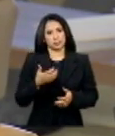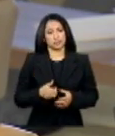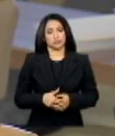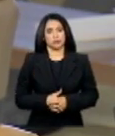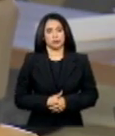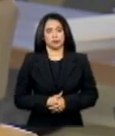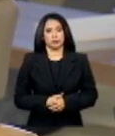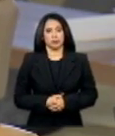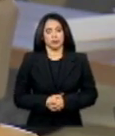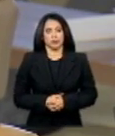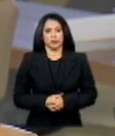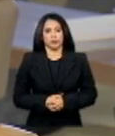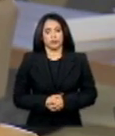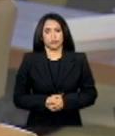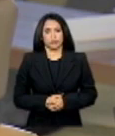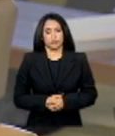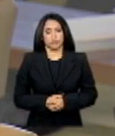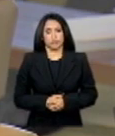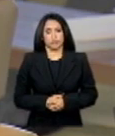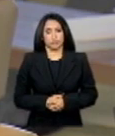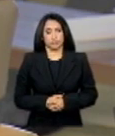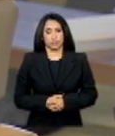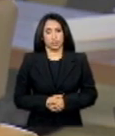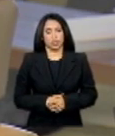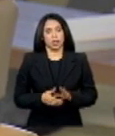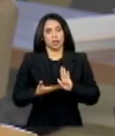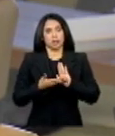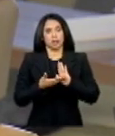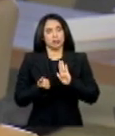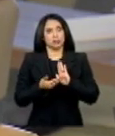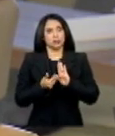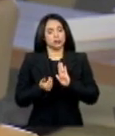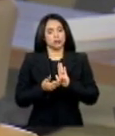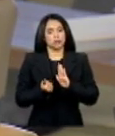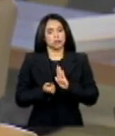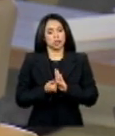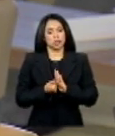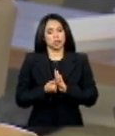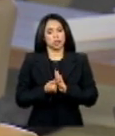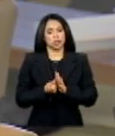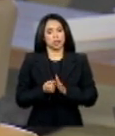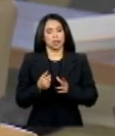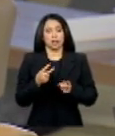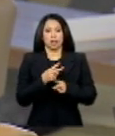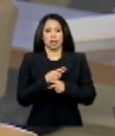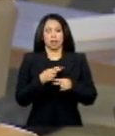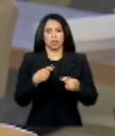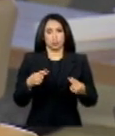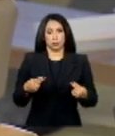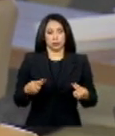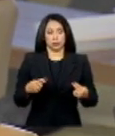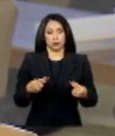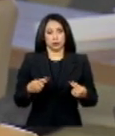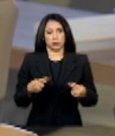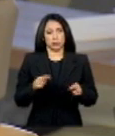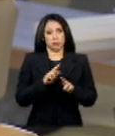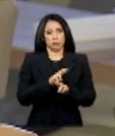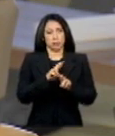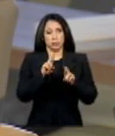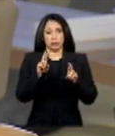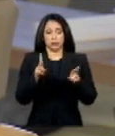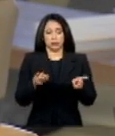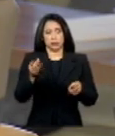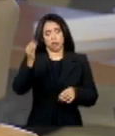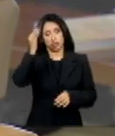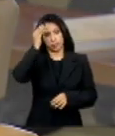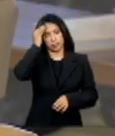denomina na experiência do sax afastaria portanto a possibilidade de um ente federativo como parecer nessa espera e